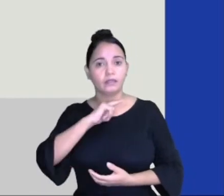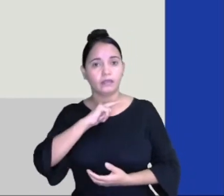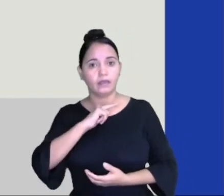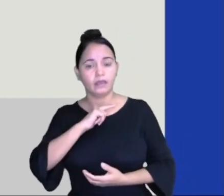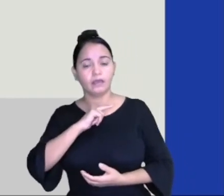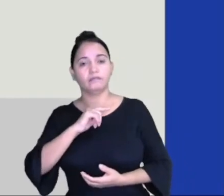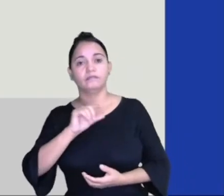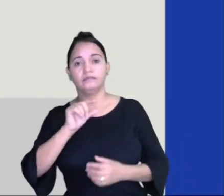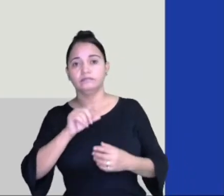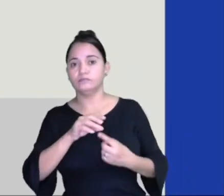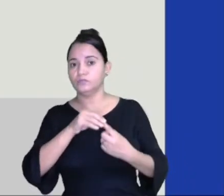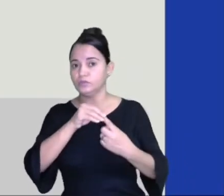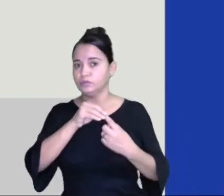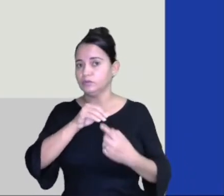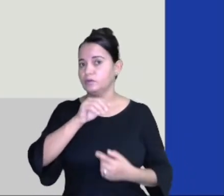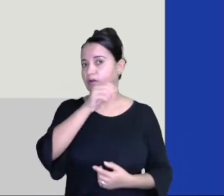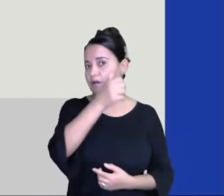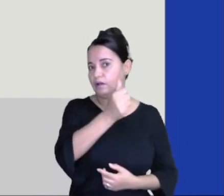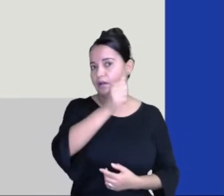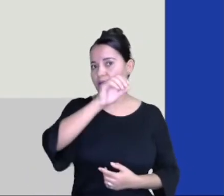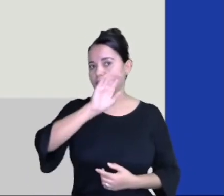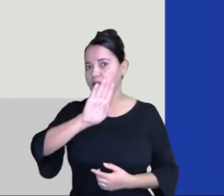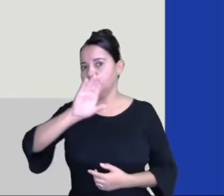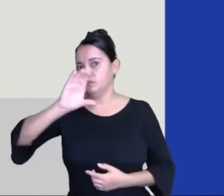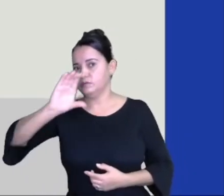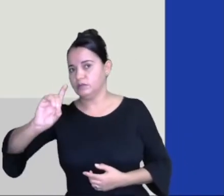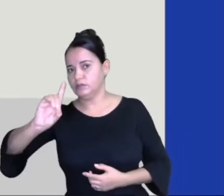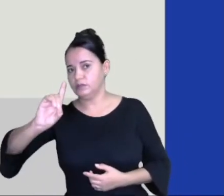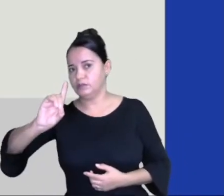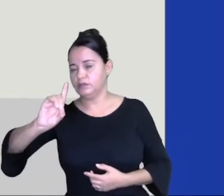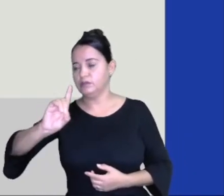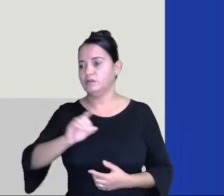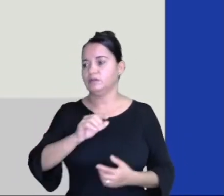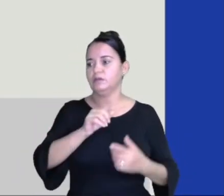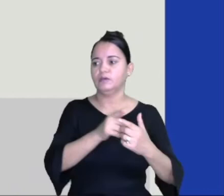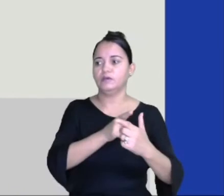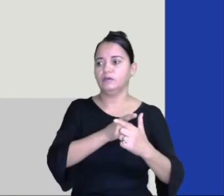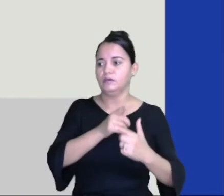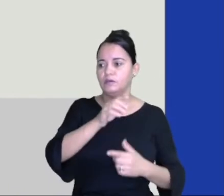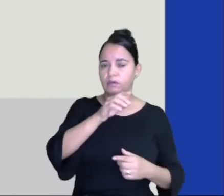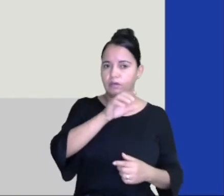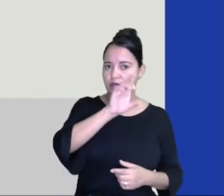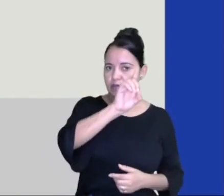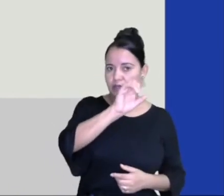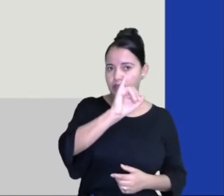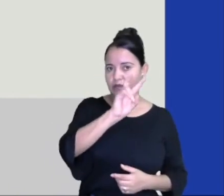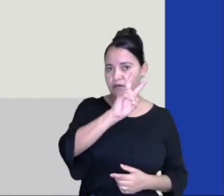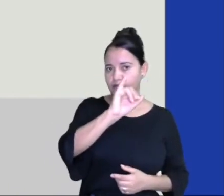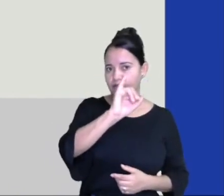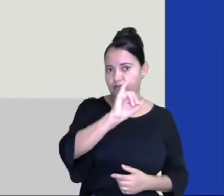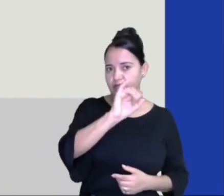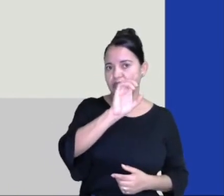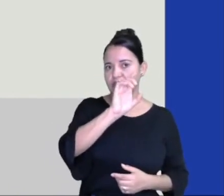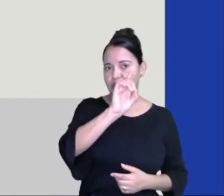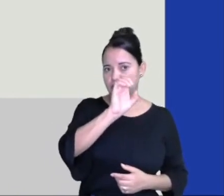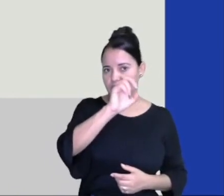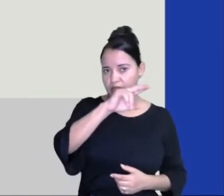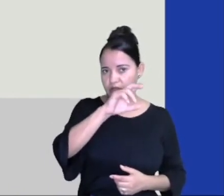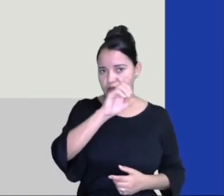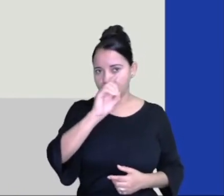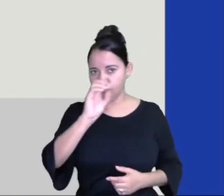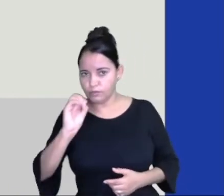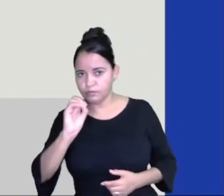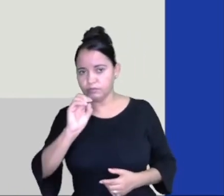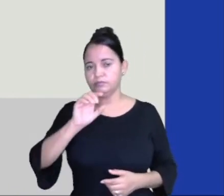o B, o A, o B e o D. Eu quero aí apenas o dividendo, tá? O divisor e